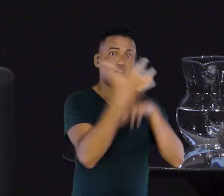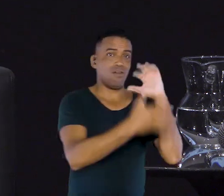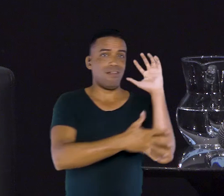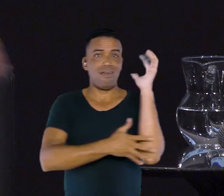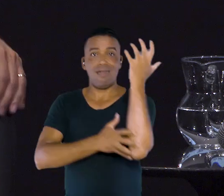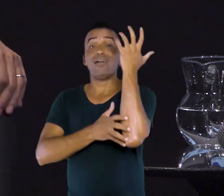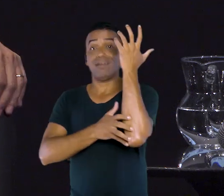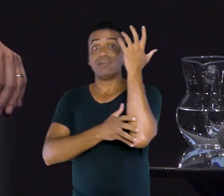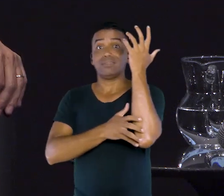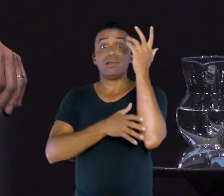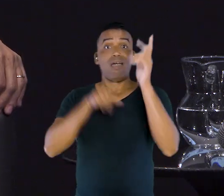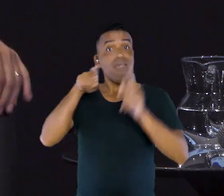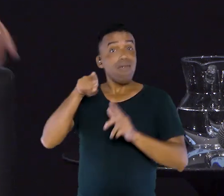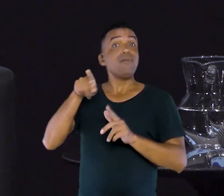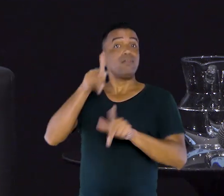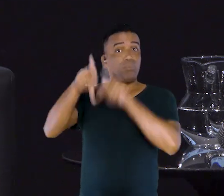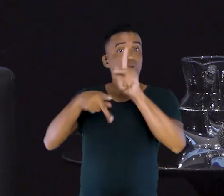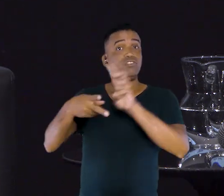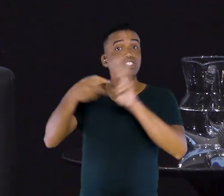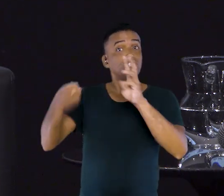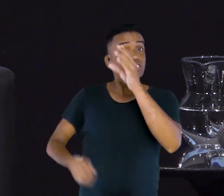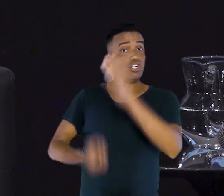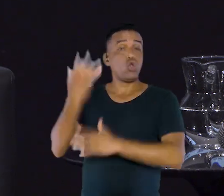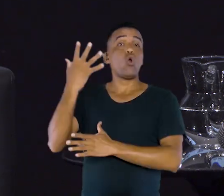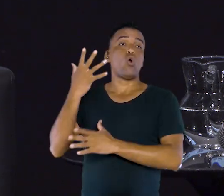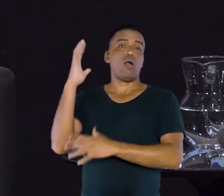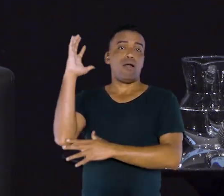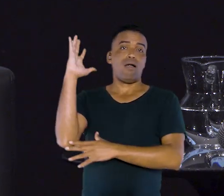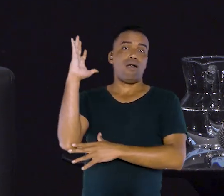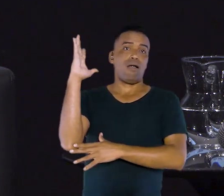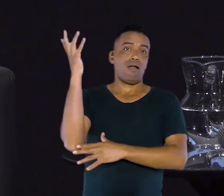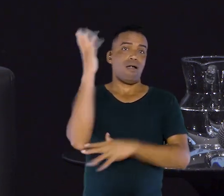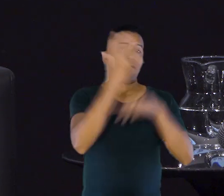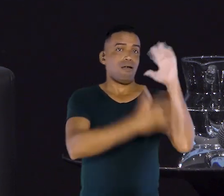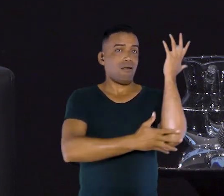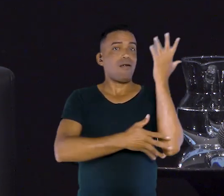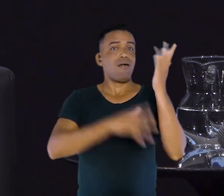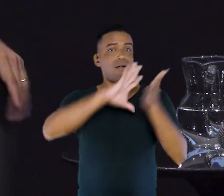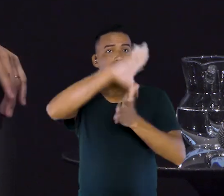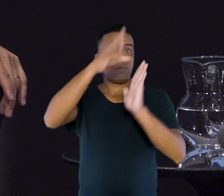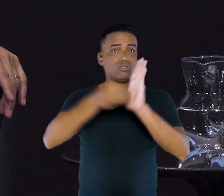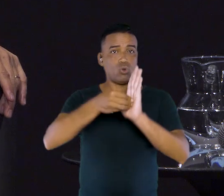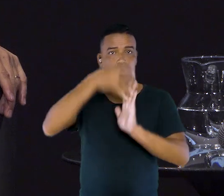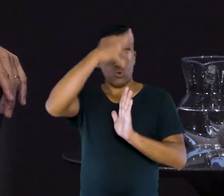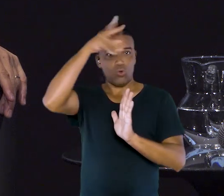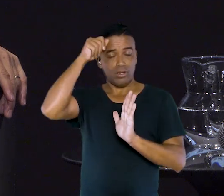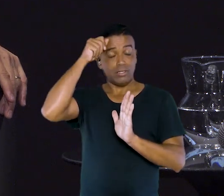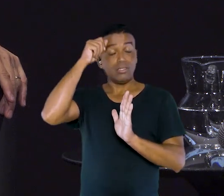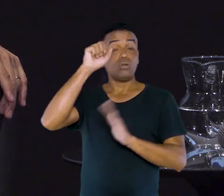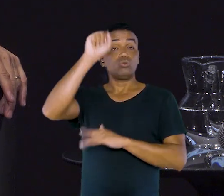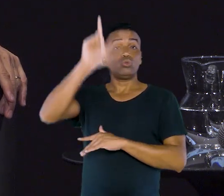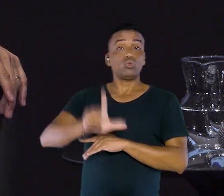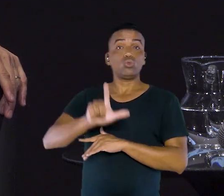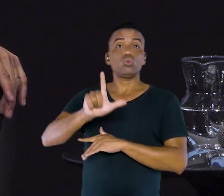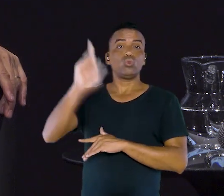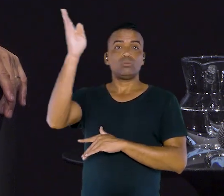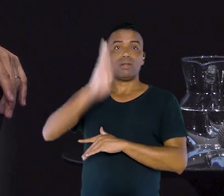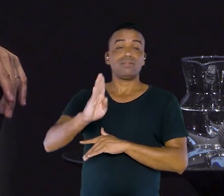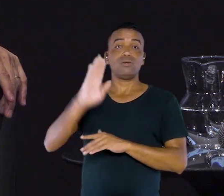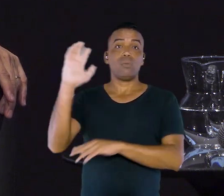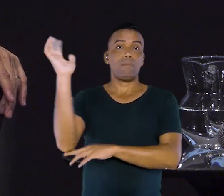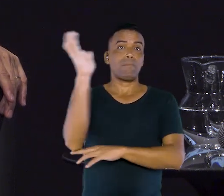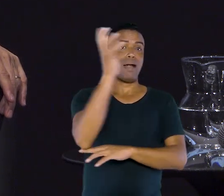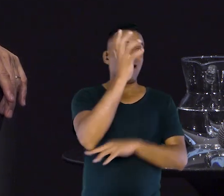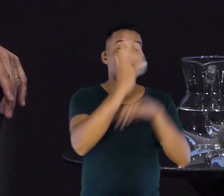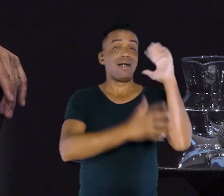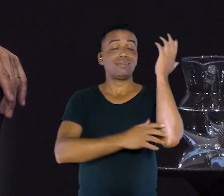floresta criou a Amazônia que a gente conhece hoje em dia. A gente tem alguns dados interessantes que vêm da região do sul do Brasil, que tem a ver com as matas